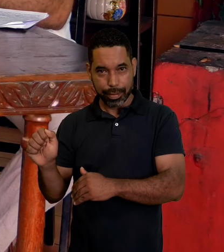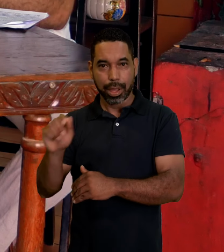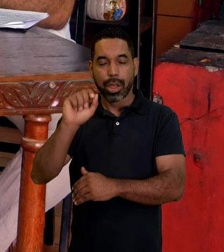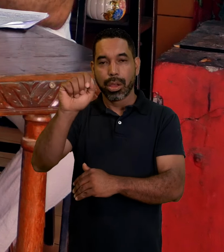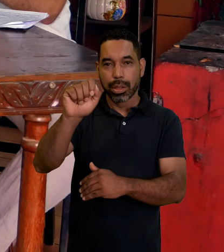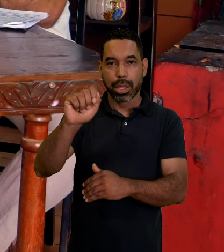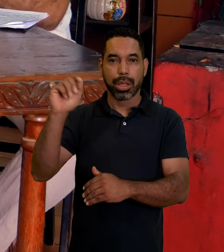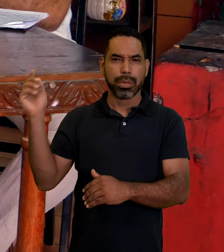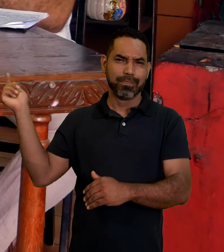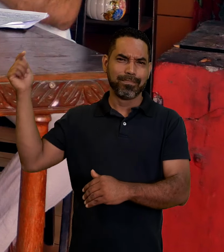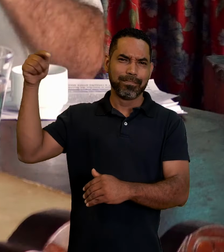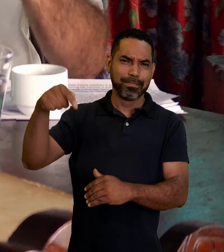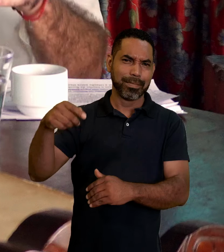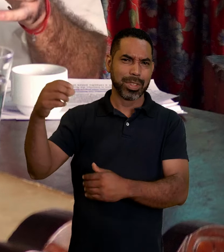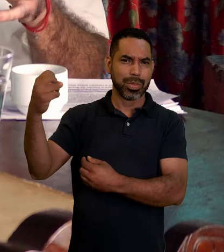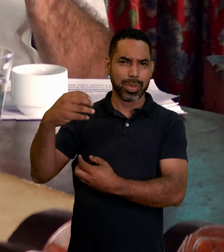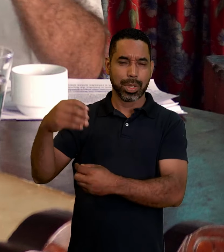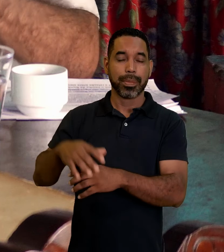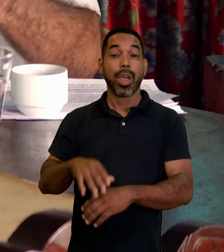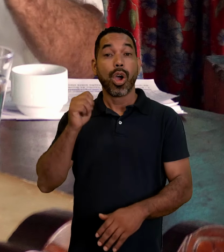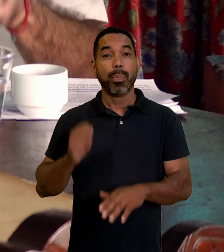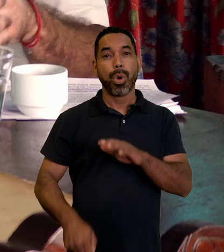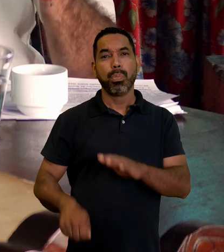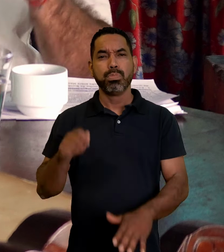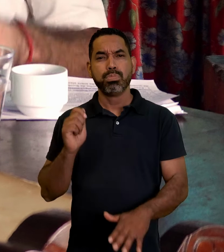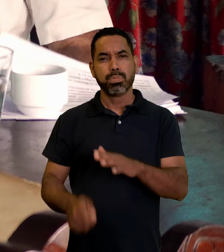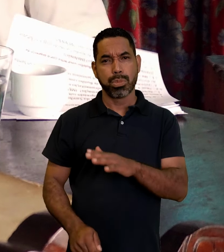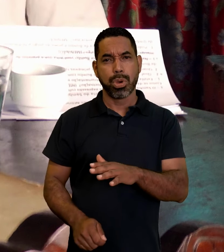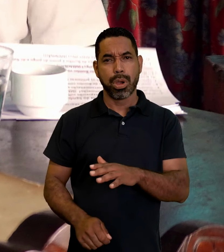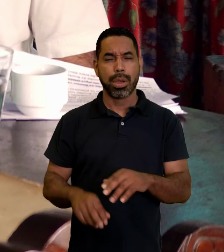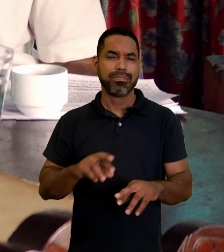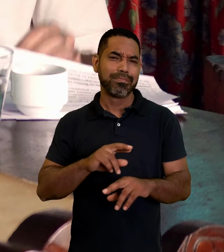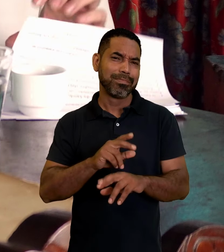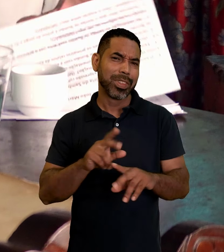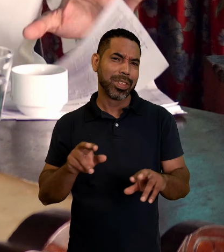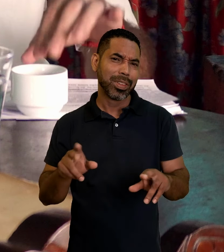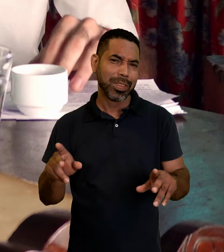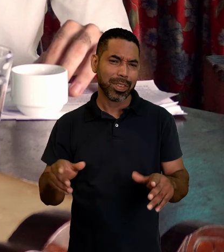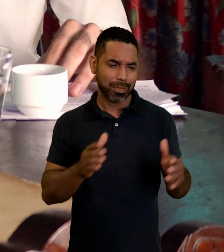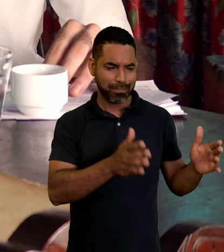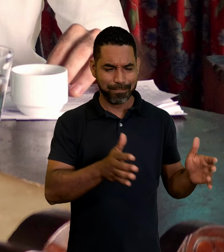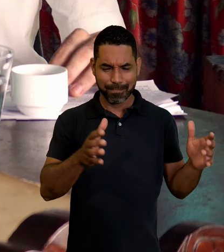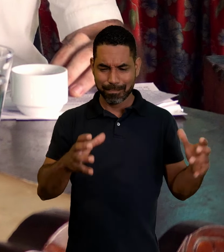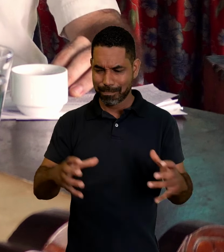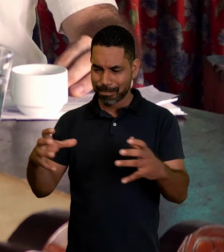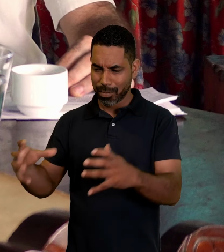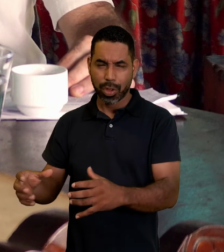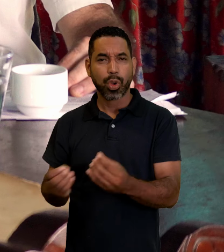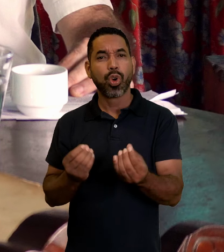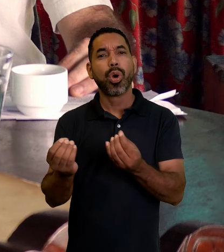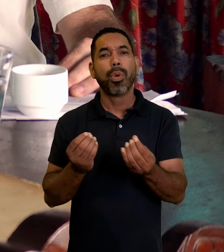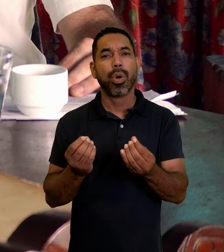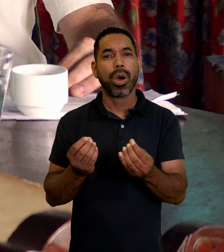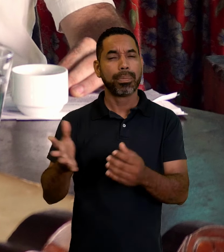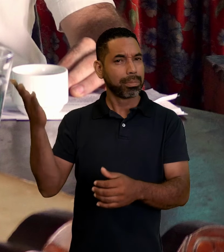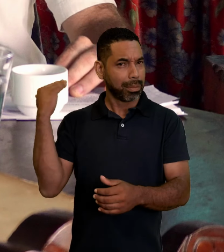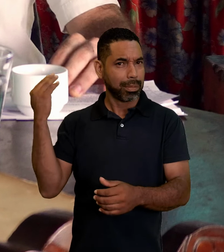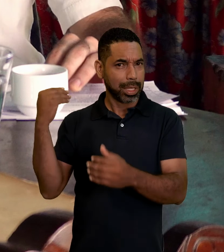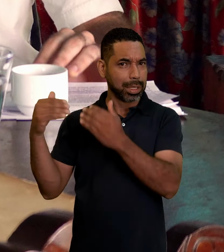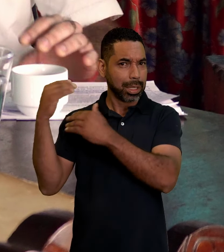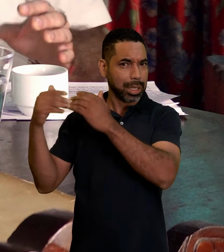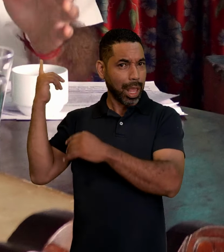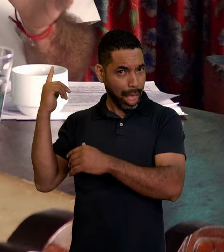instrumentação do bumbo, que é bem específica, né? O bumbo, a caixinha, o surdinho, os guaiás, eles já existiam em África